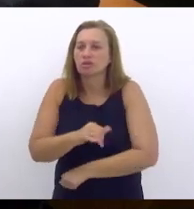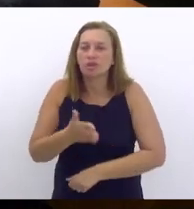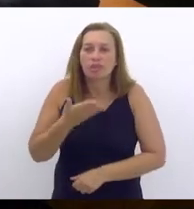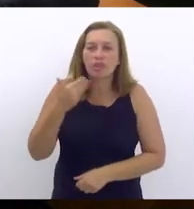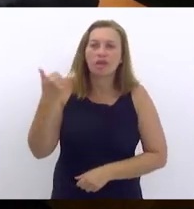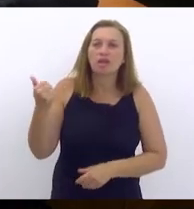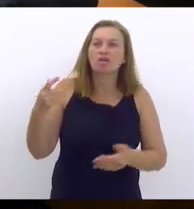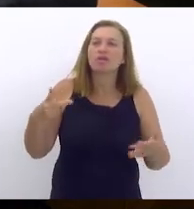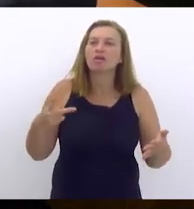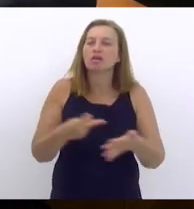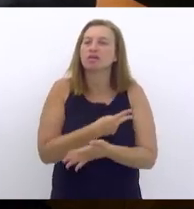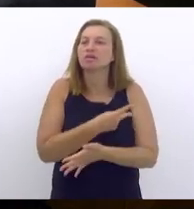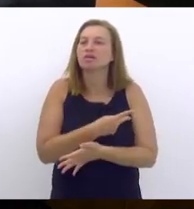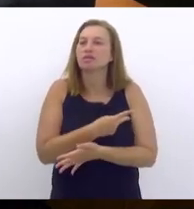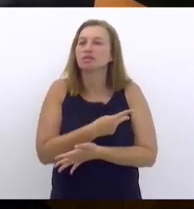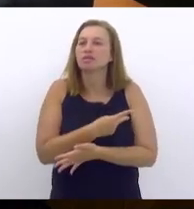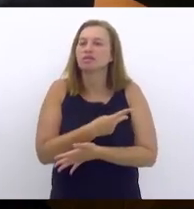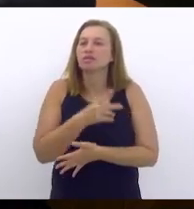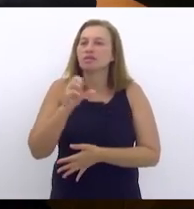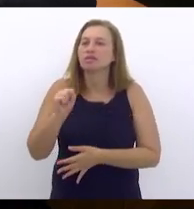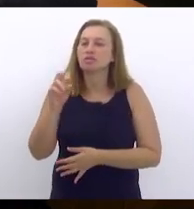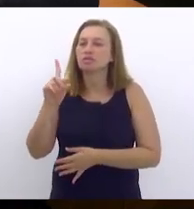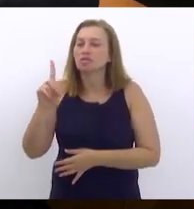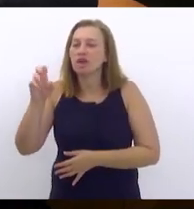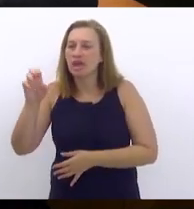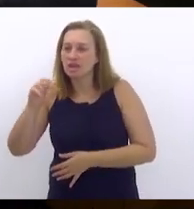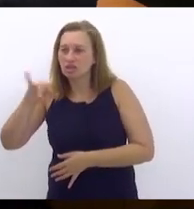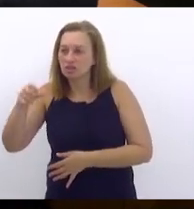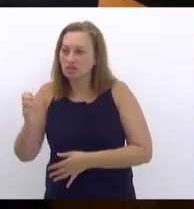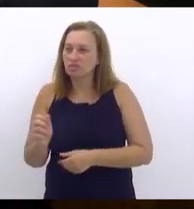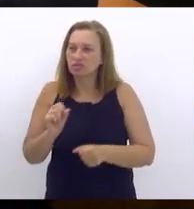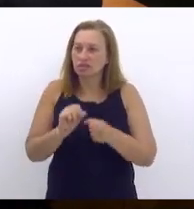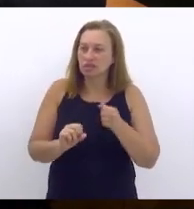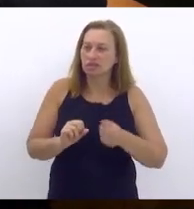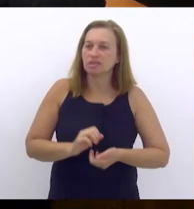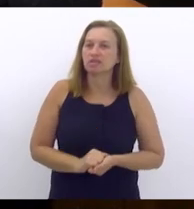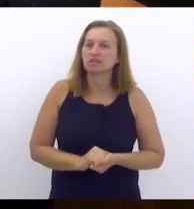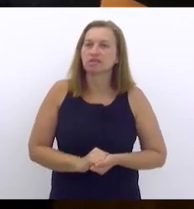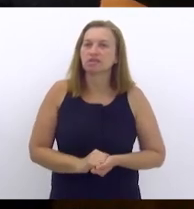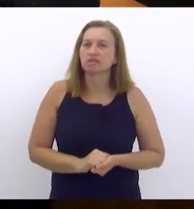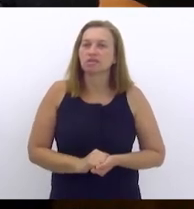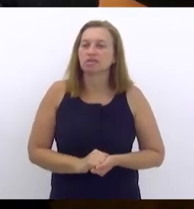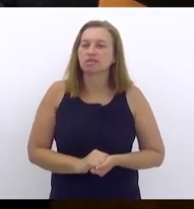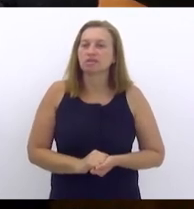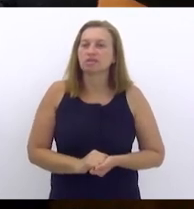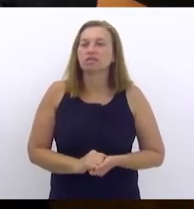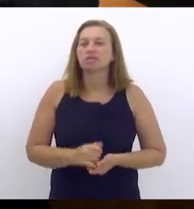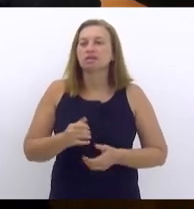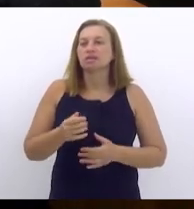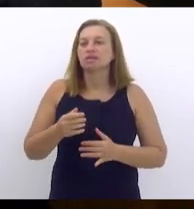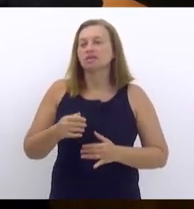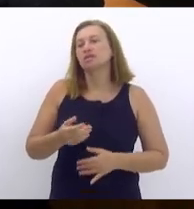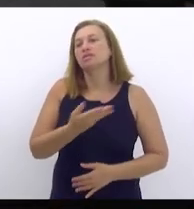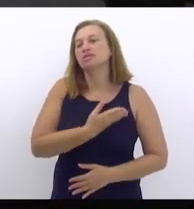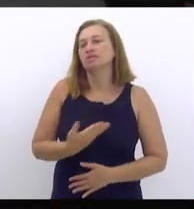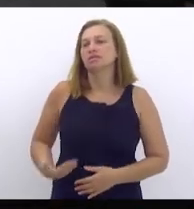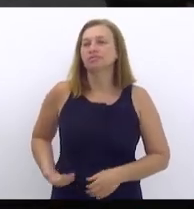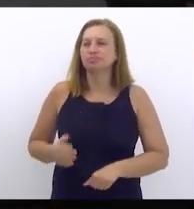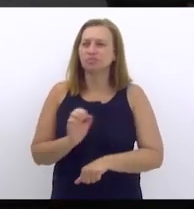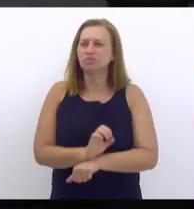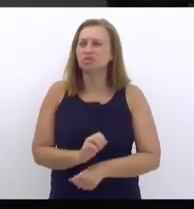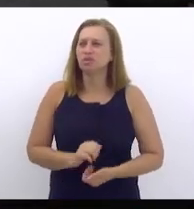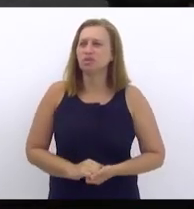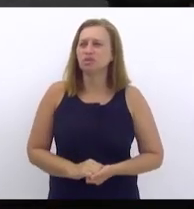melhor acontece é o que a Sudeste vem promovendo. Fica aí o recado ao governador do estado.